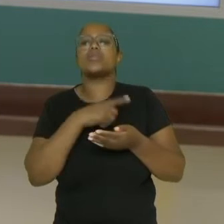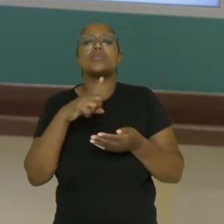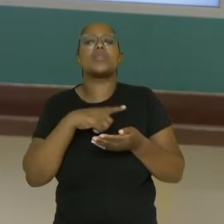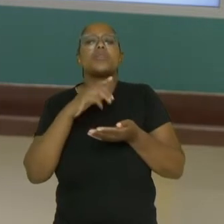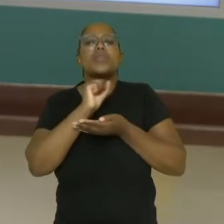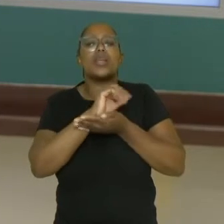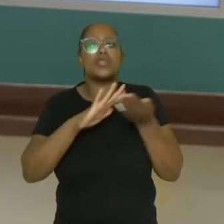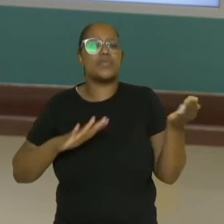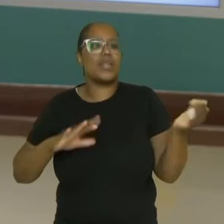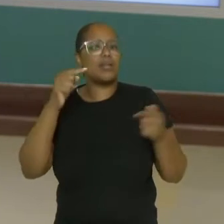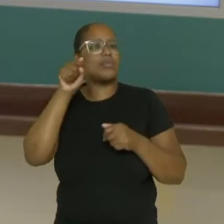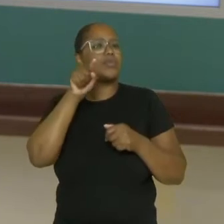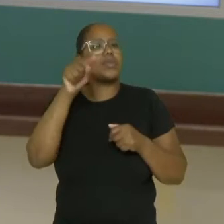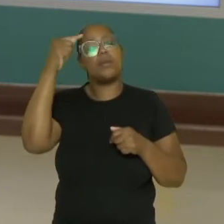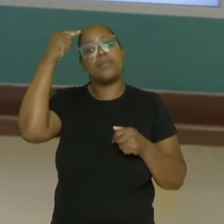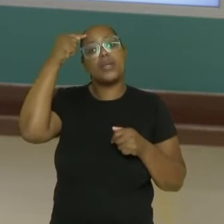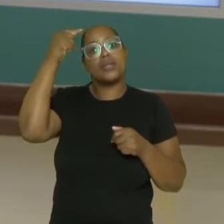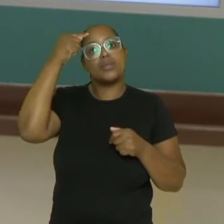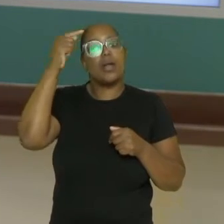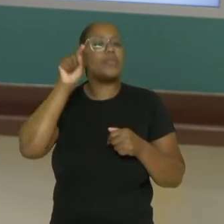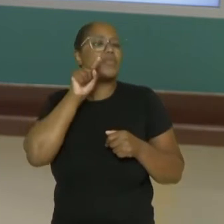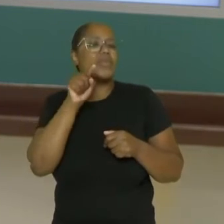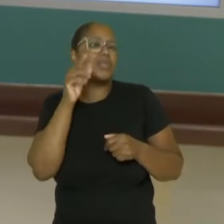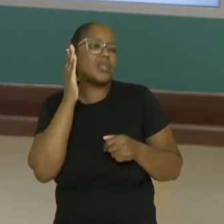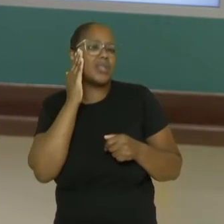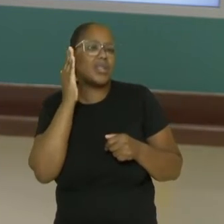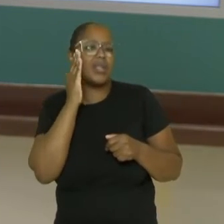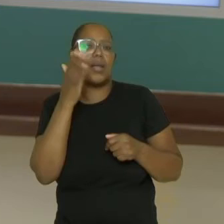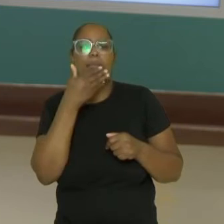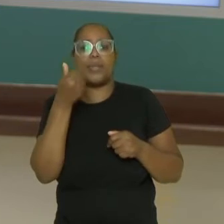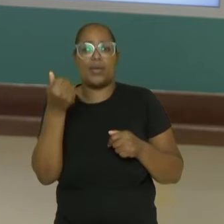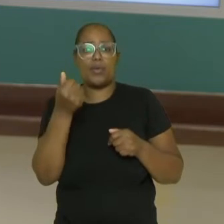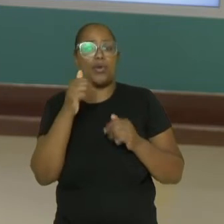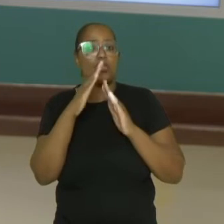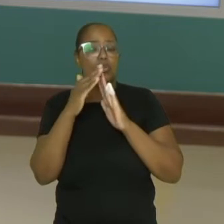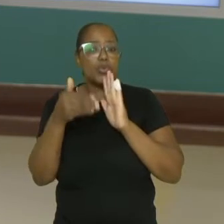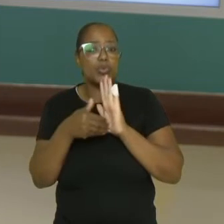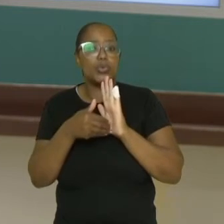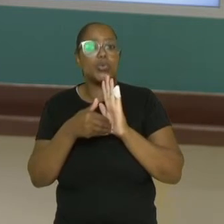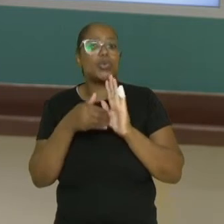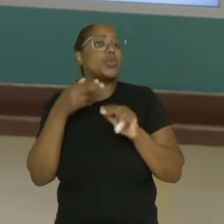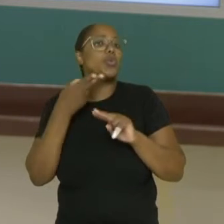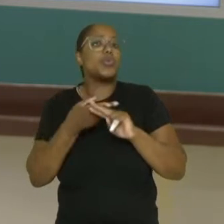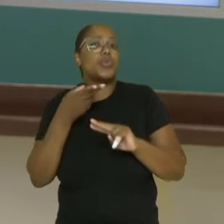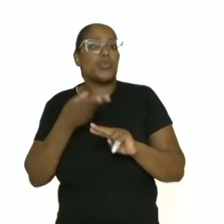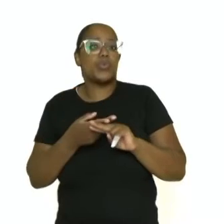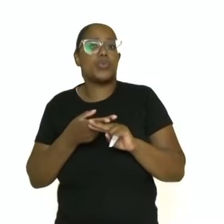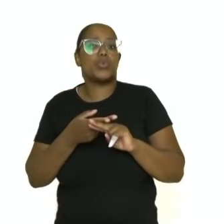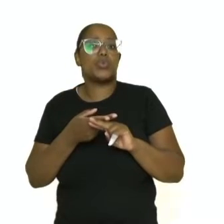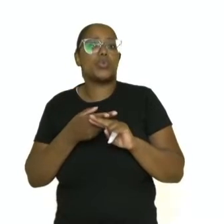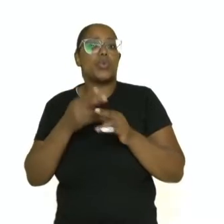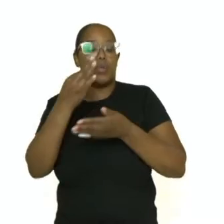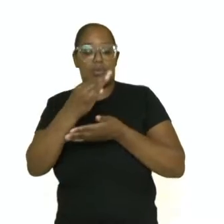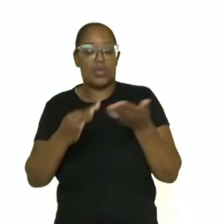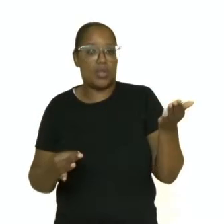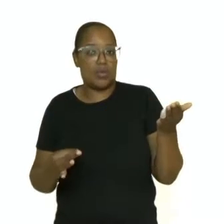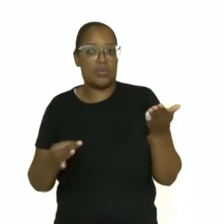atividade para você pensar, para você entender melhor, né, essa questão então do uso e também do